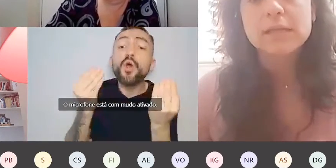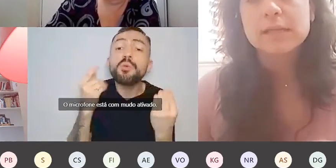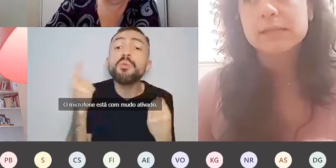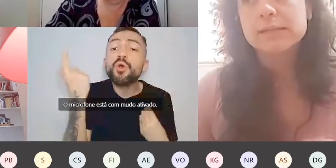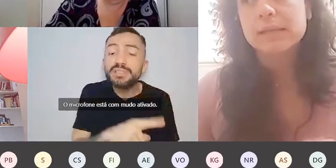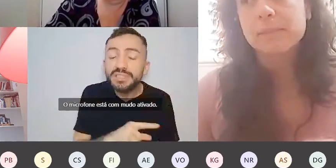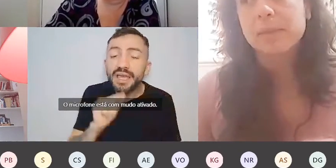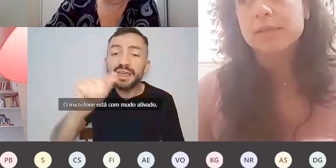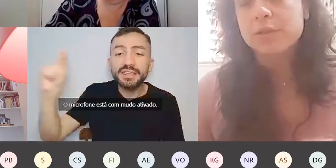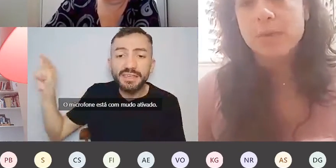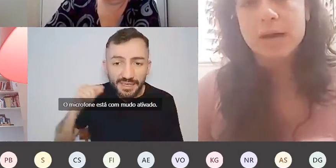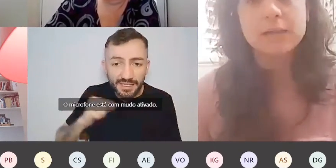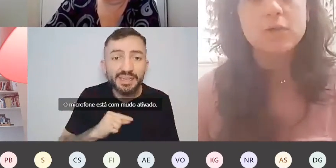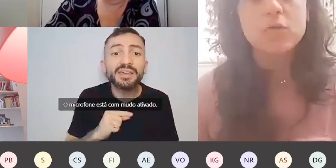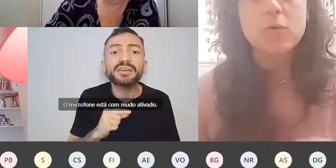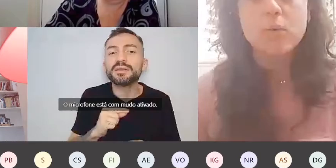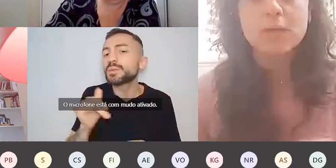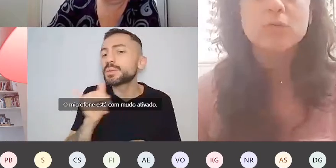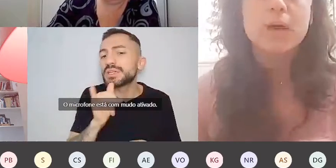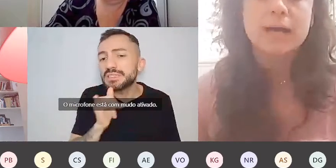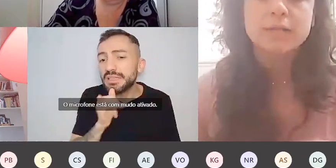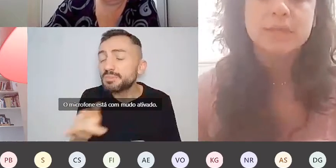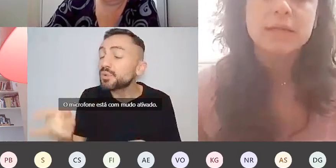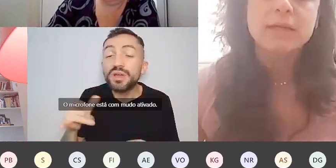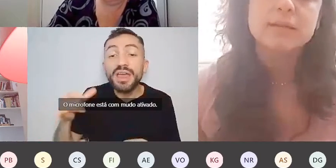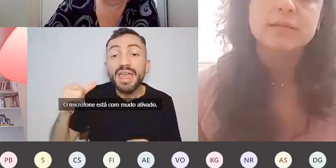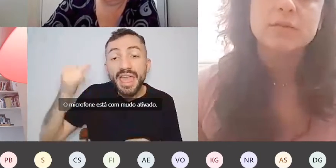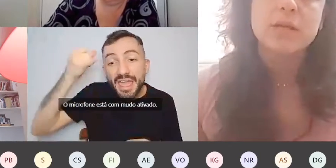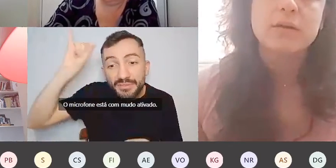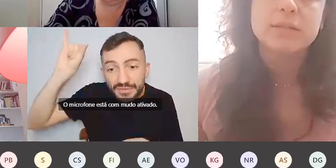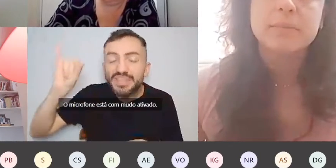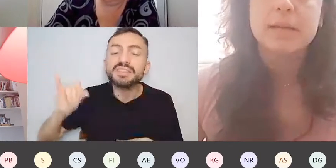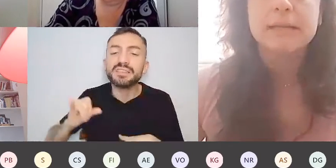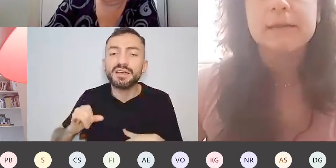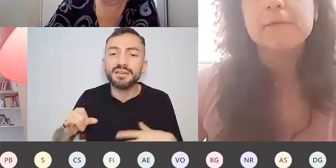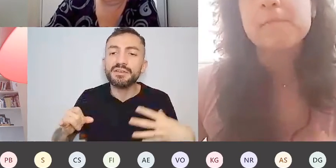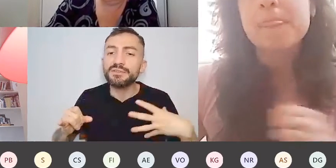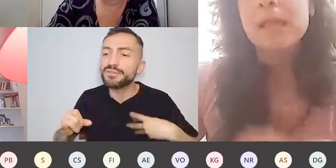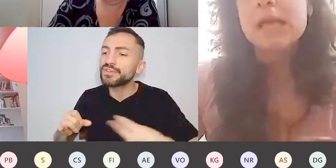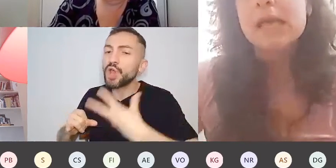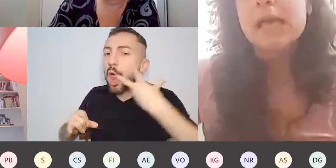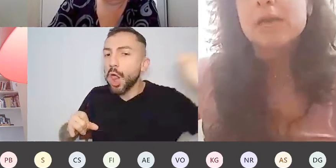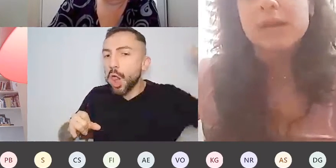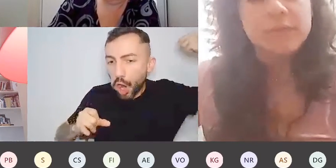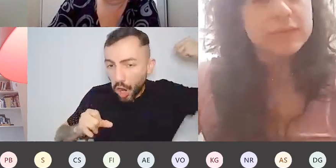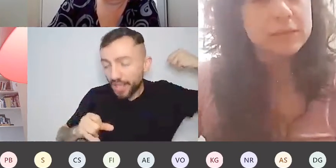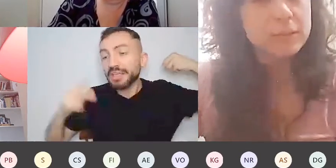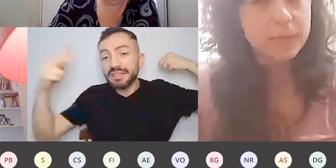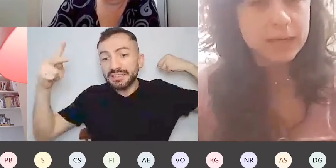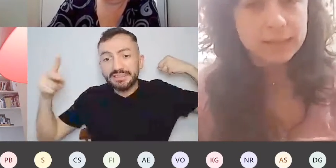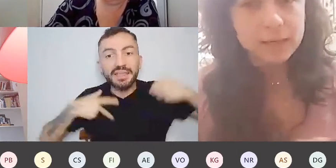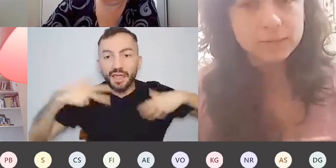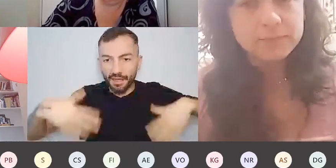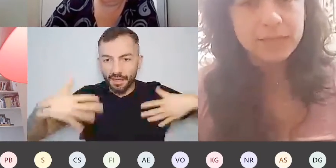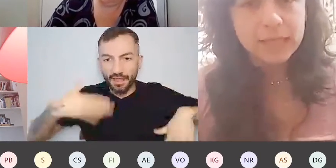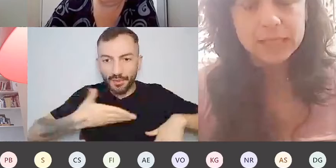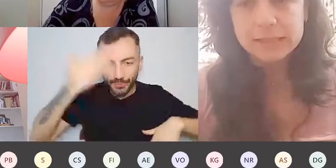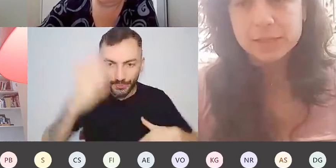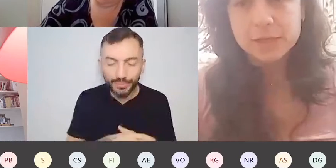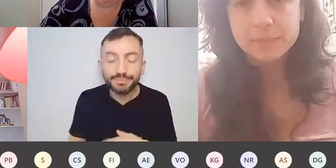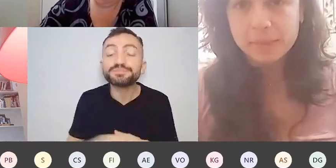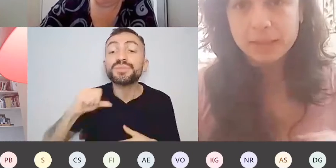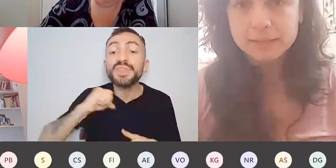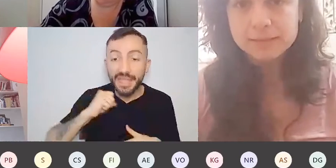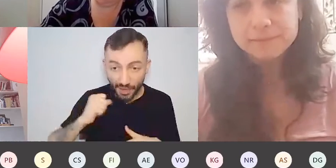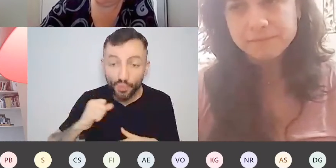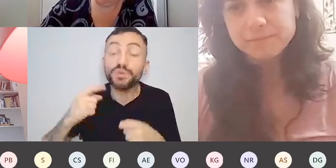prevenção dessa perda de guarda e como atuar de maneira intersetorial nesse pré-natal. Eu estava fazendo um pré-natal aqui na